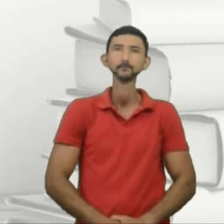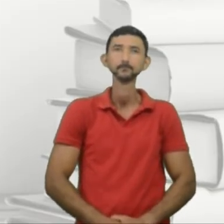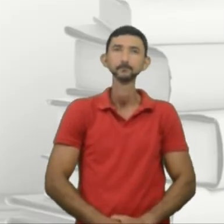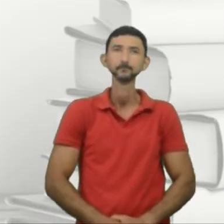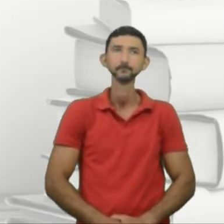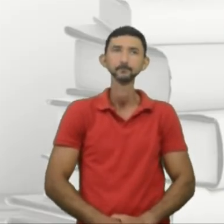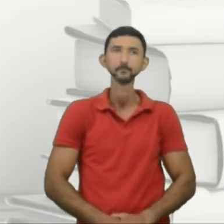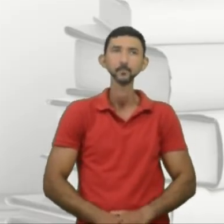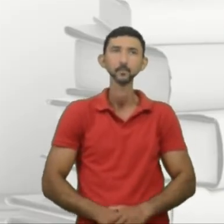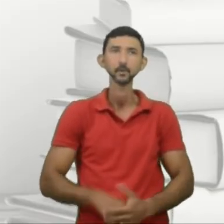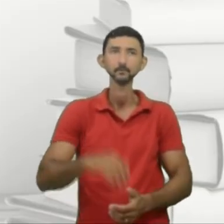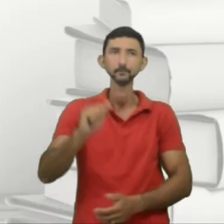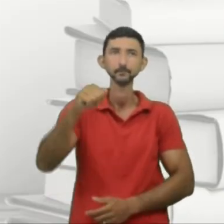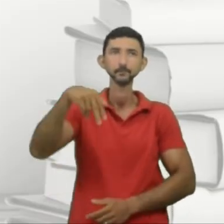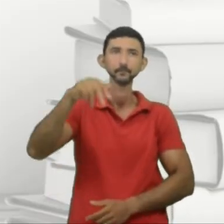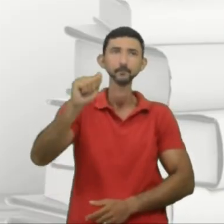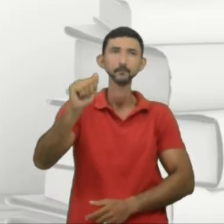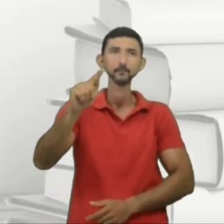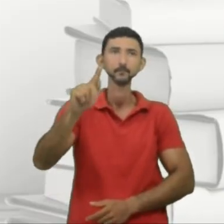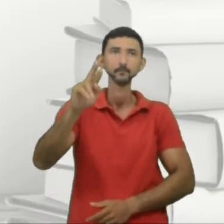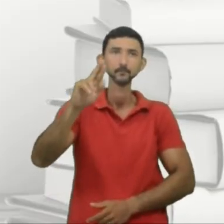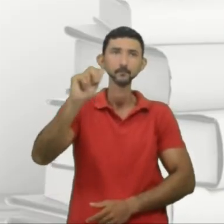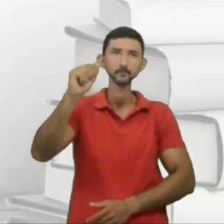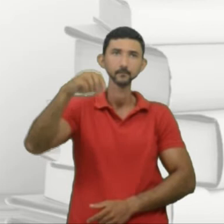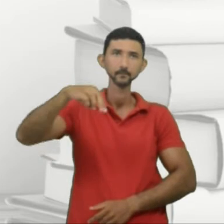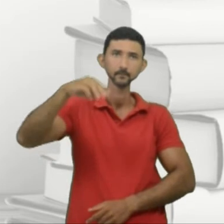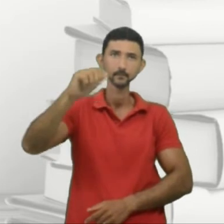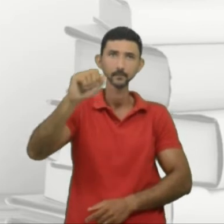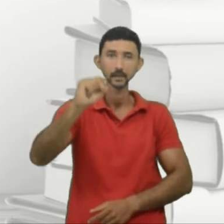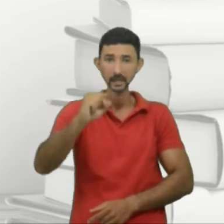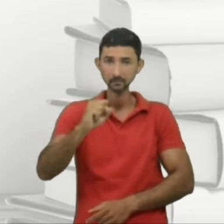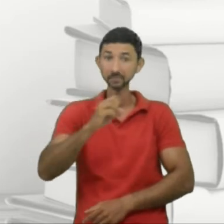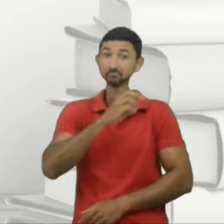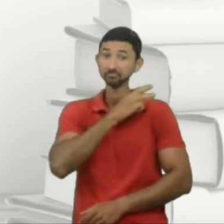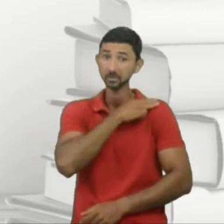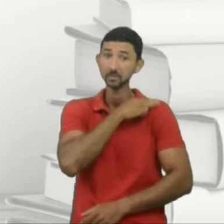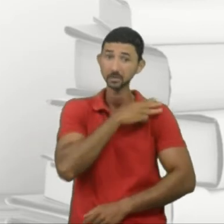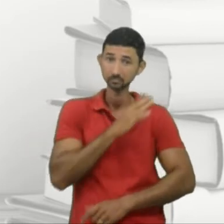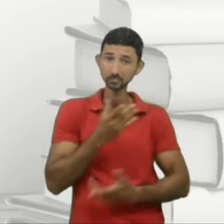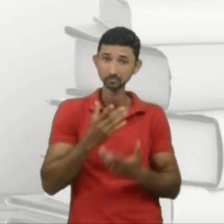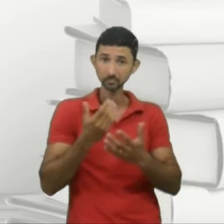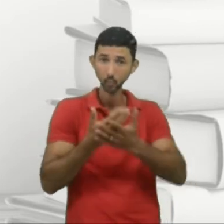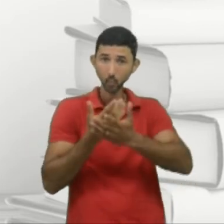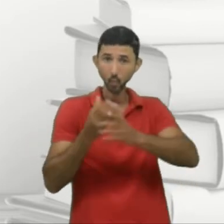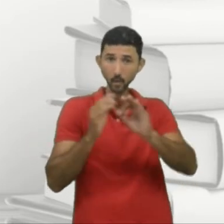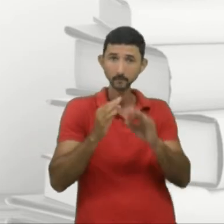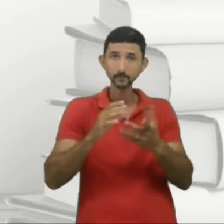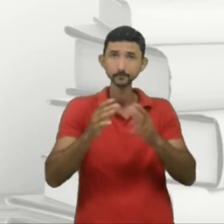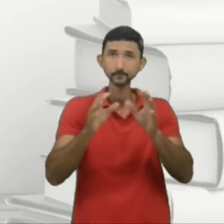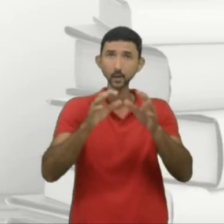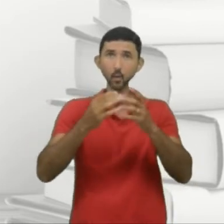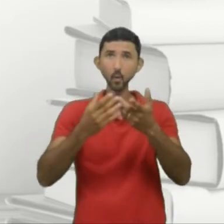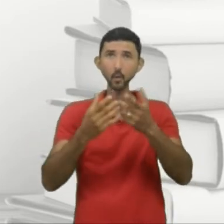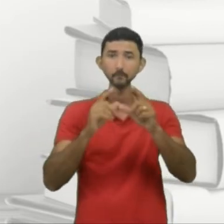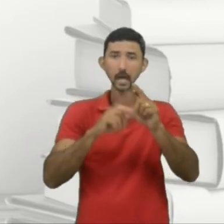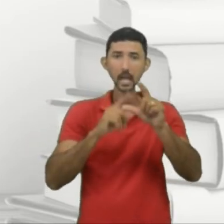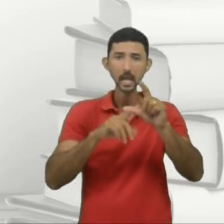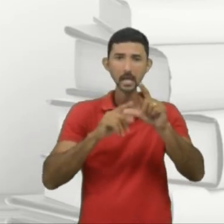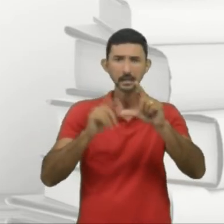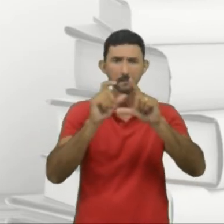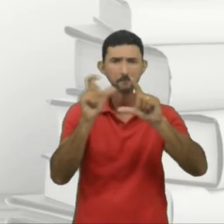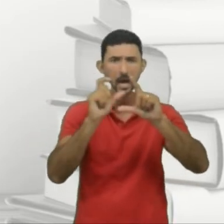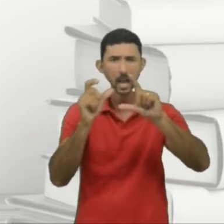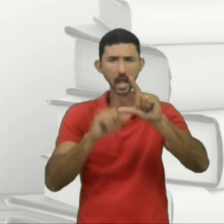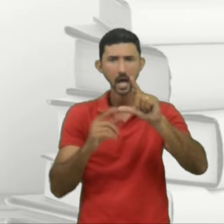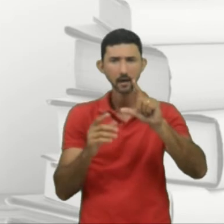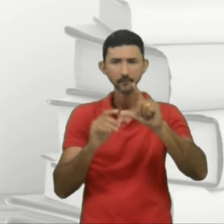Anagramas. Opa, isso aí você vai ouvir falar muito no ensino médio. Anagramas são permutações das letras de uma palavra,